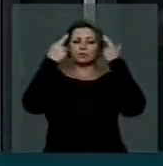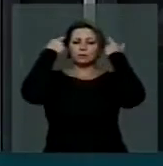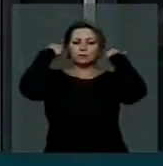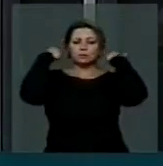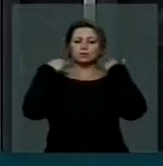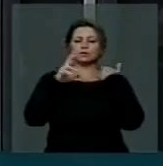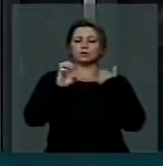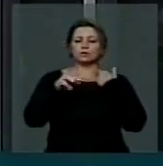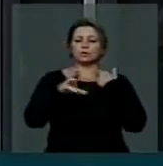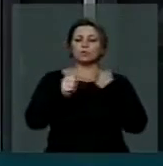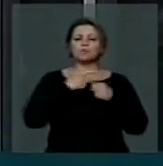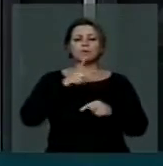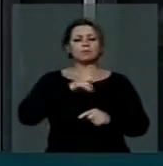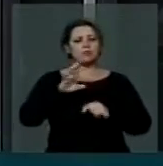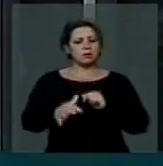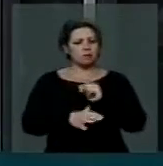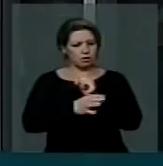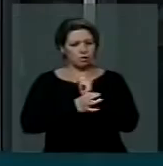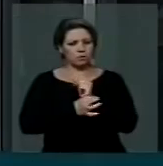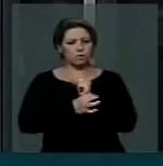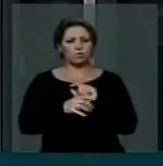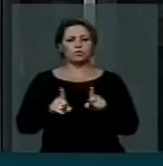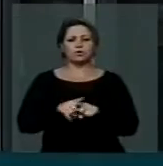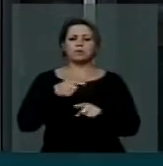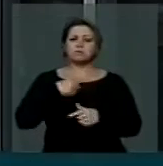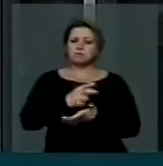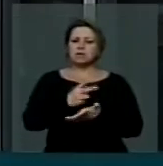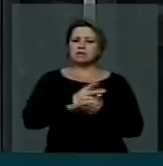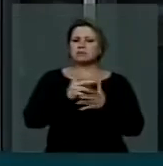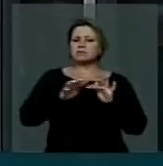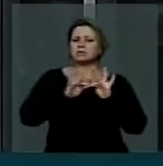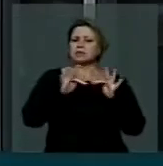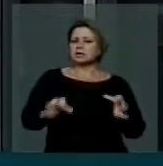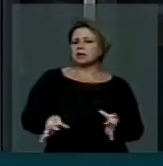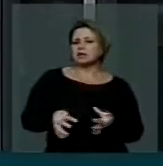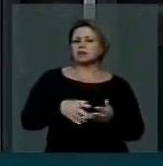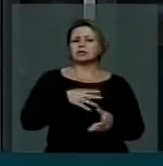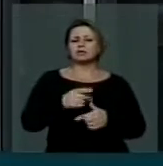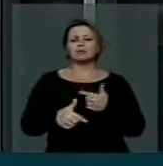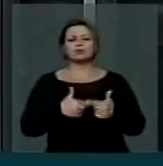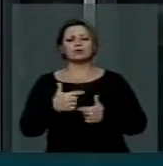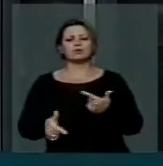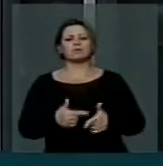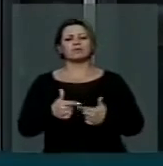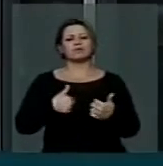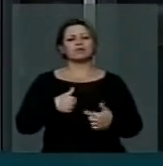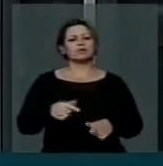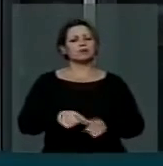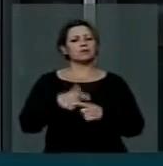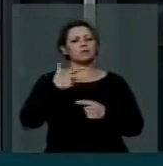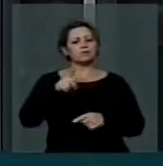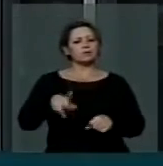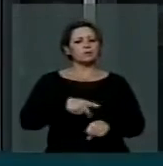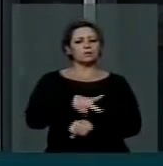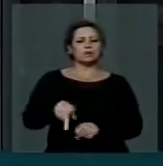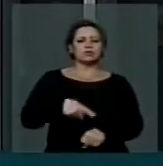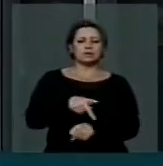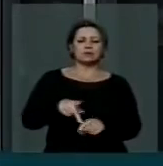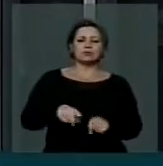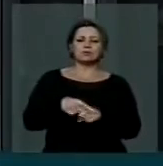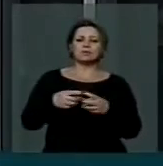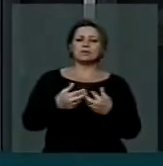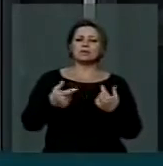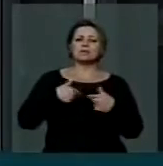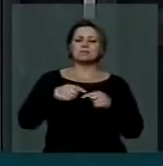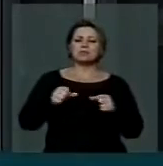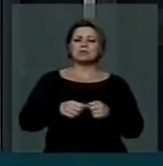presidente, tem assegurado, ainda que timidamente, o primado de uma justiça penal internacional